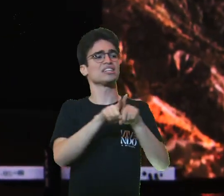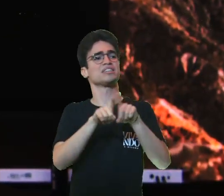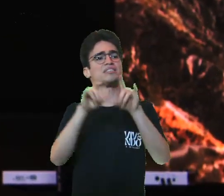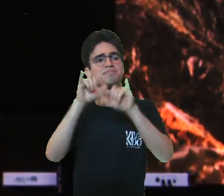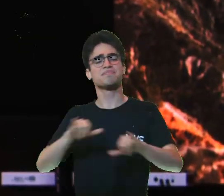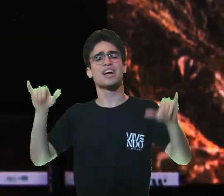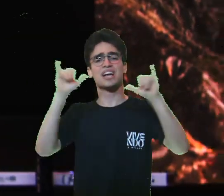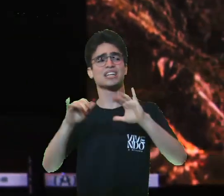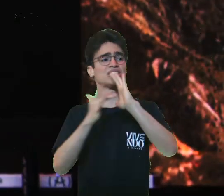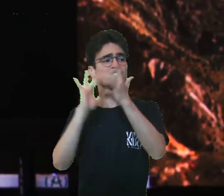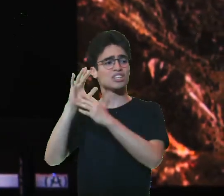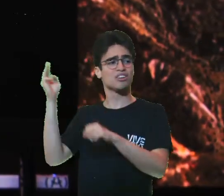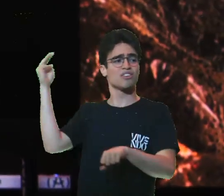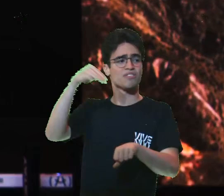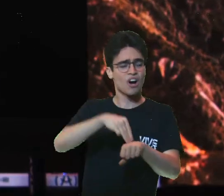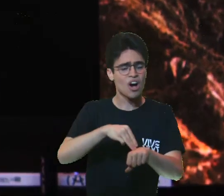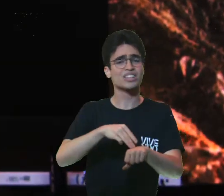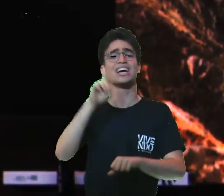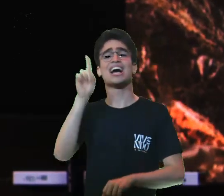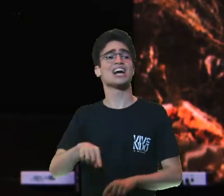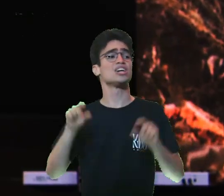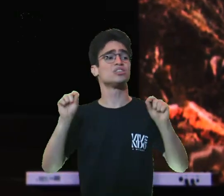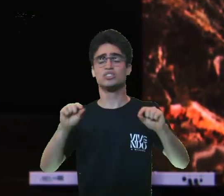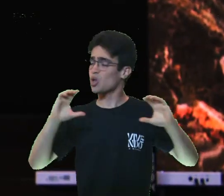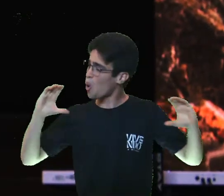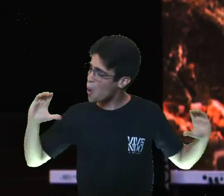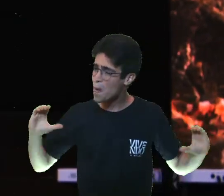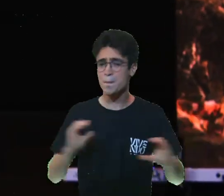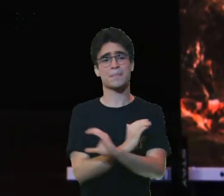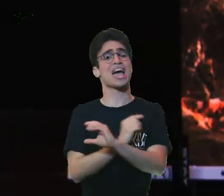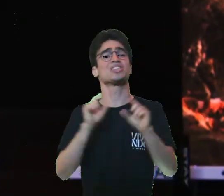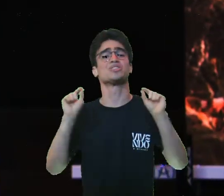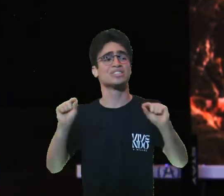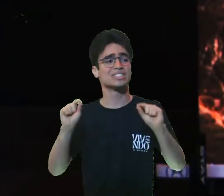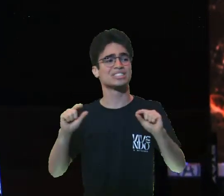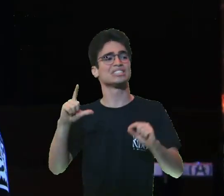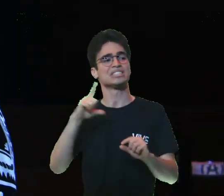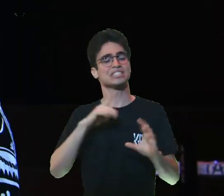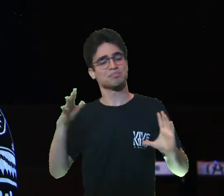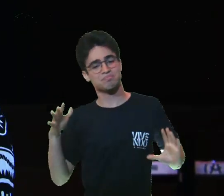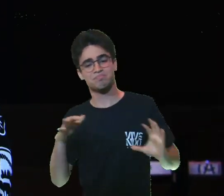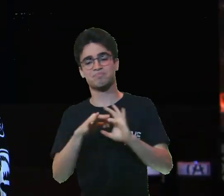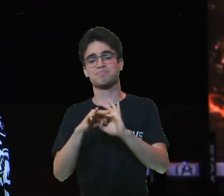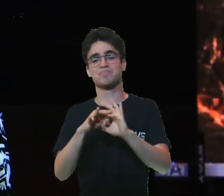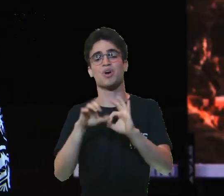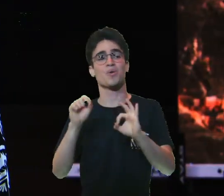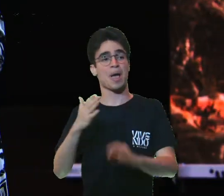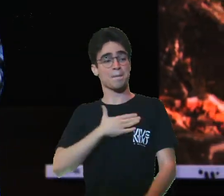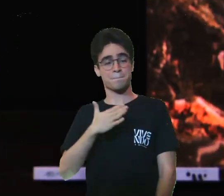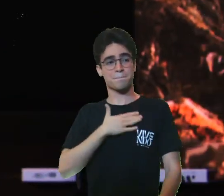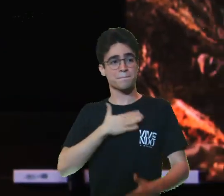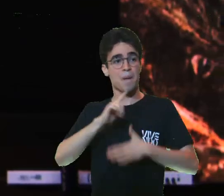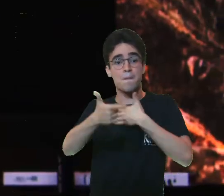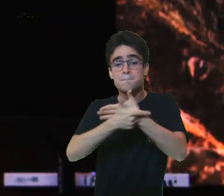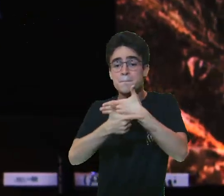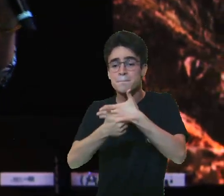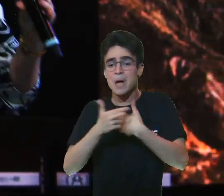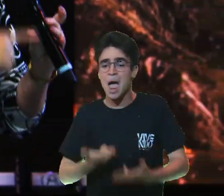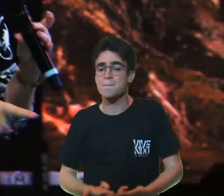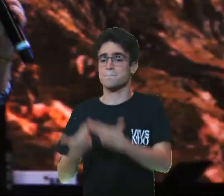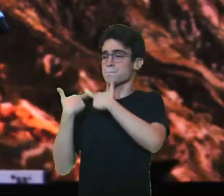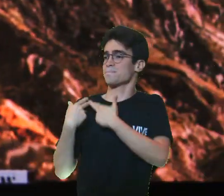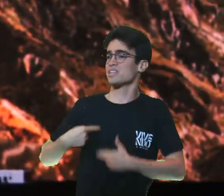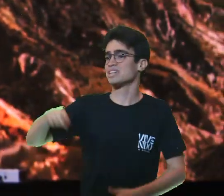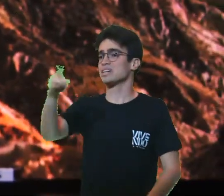Maranata, está completamente associado à nossa responsabilidade missional, porque